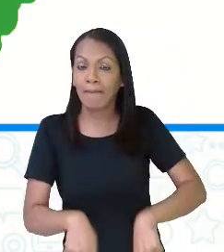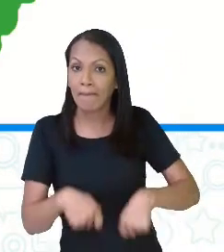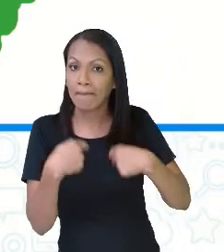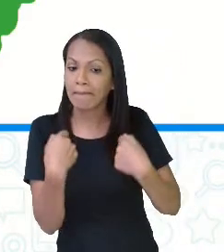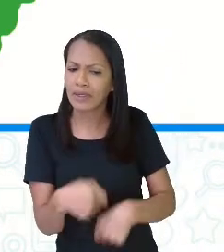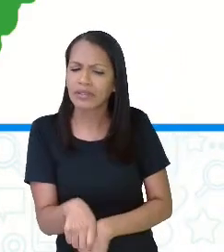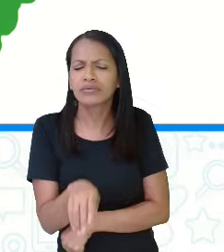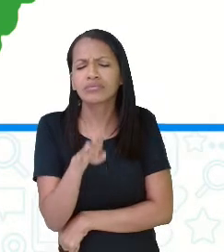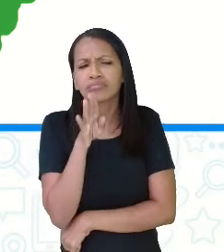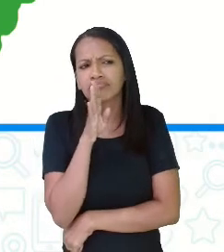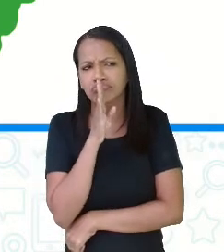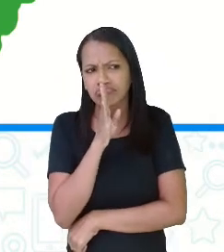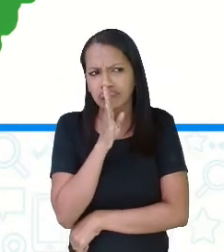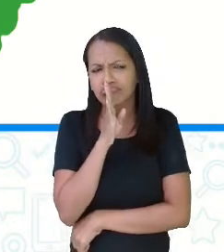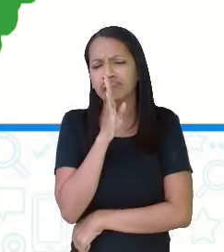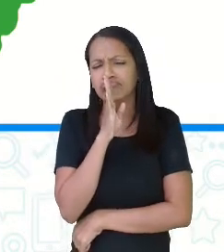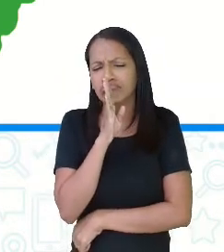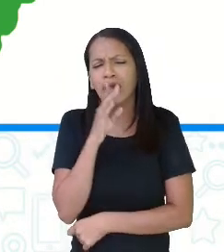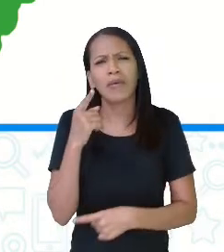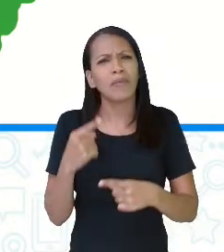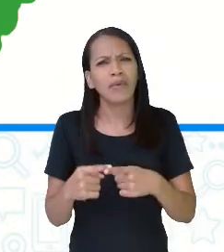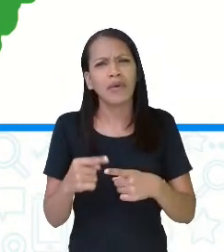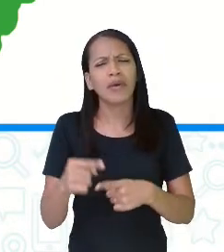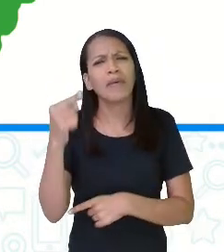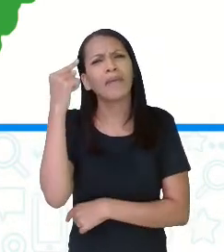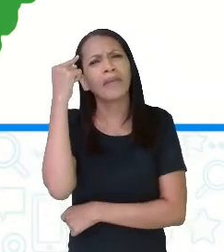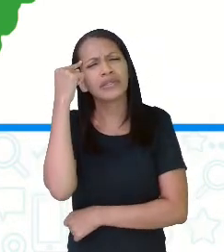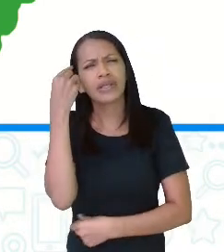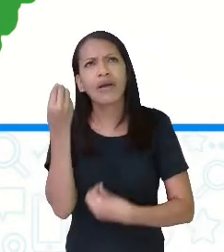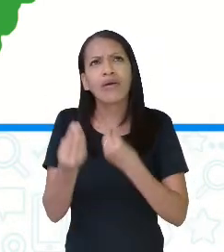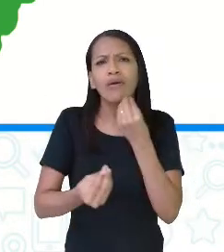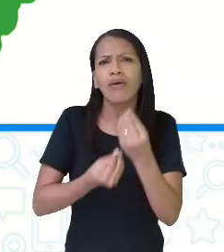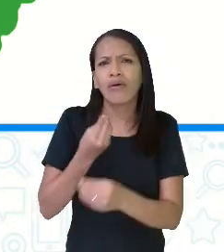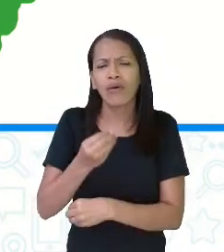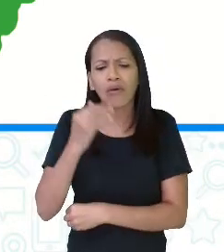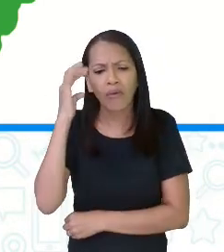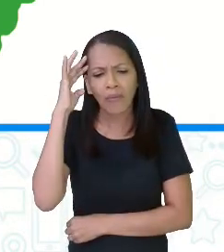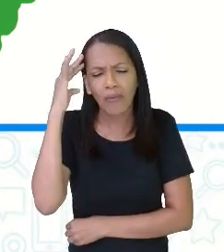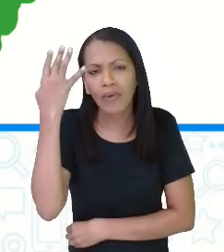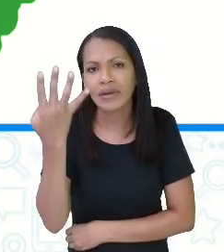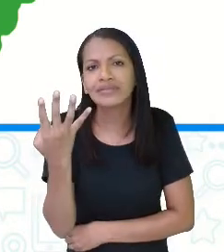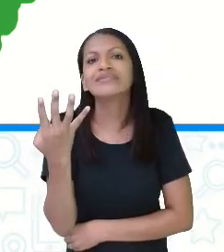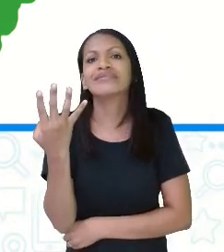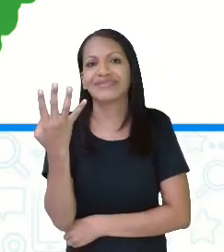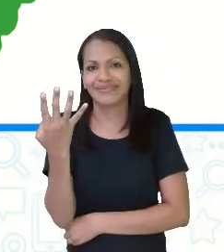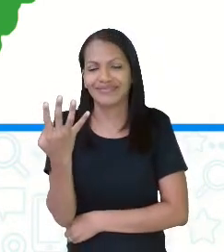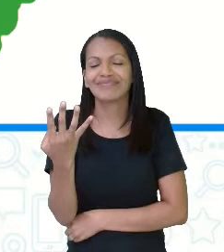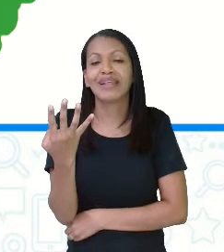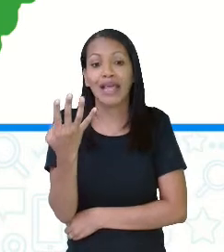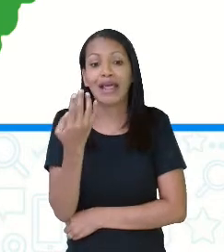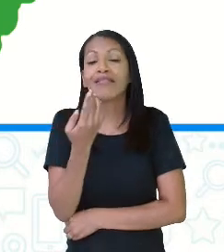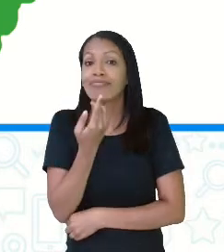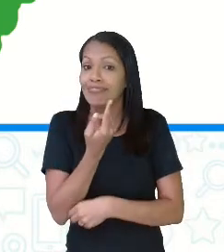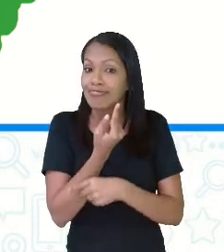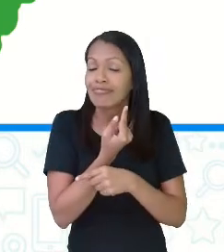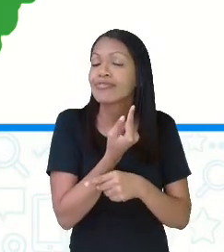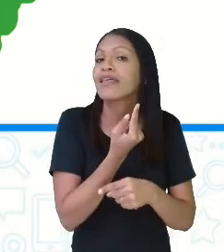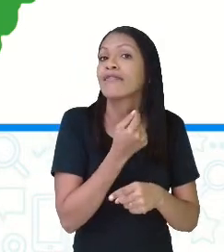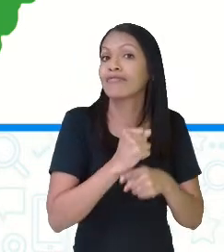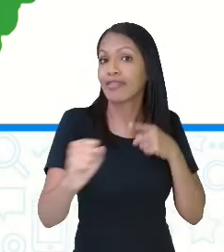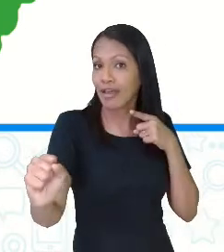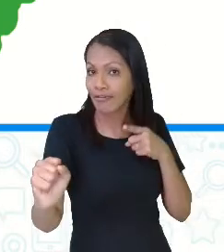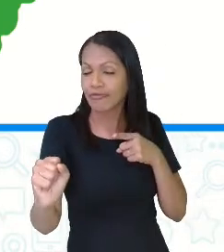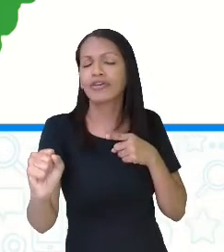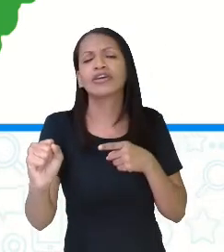silenciar para pensar na solução, de frear o homem branco e defender o nosso lar. Fonte